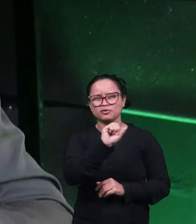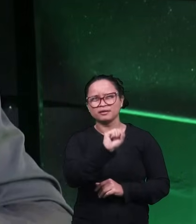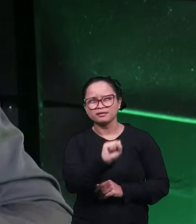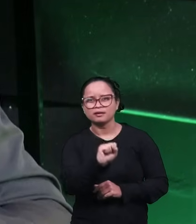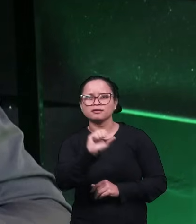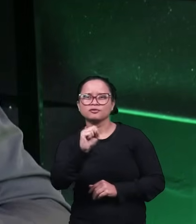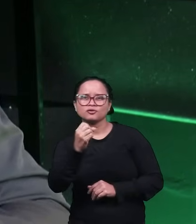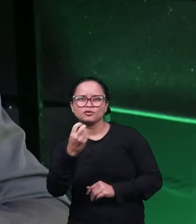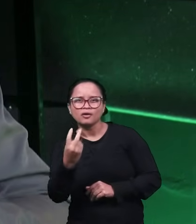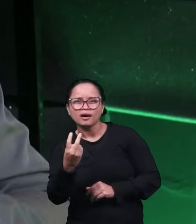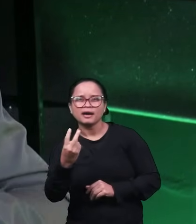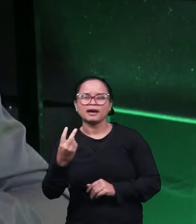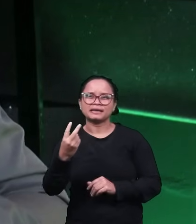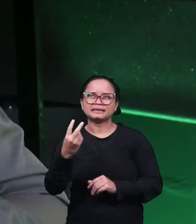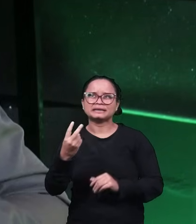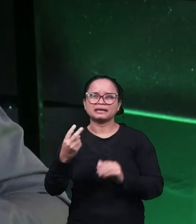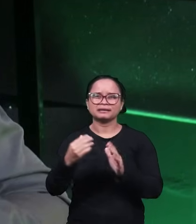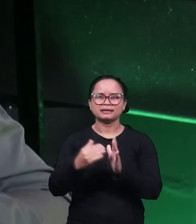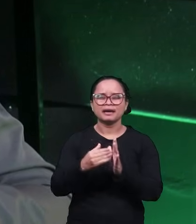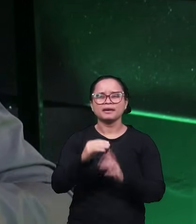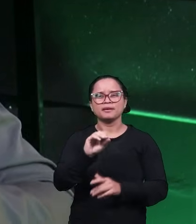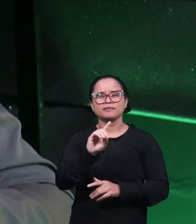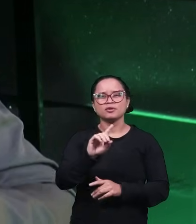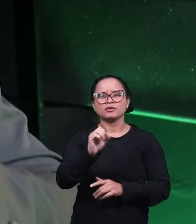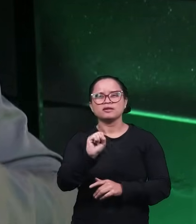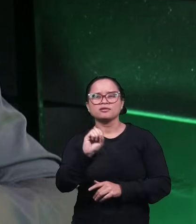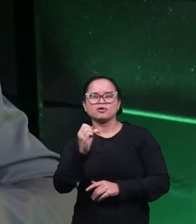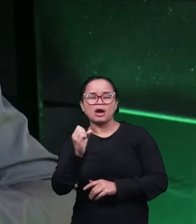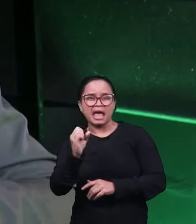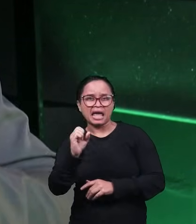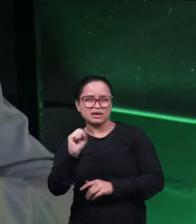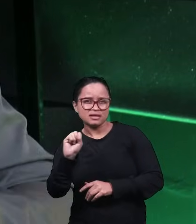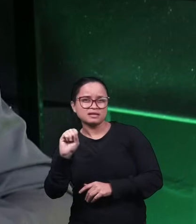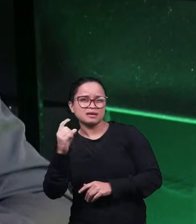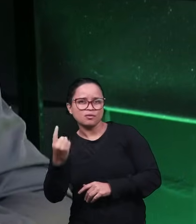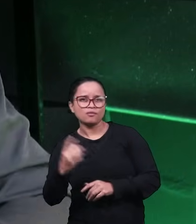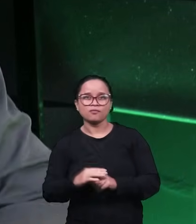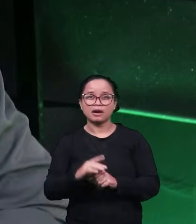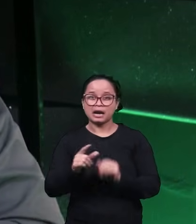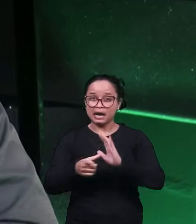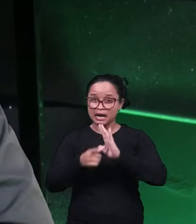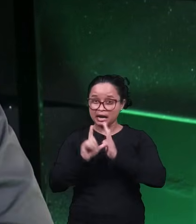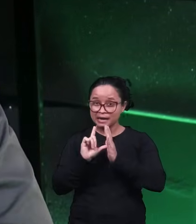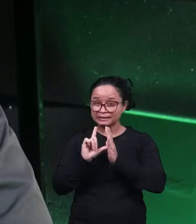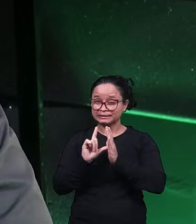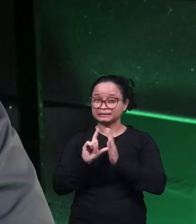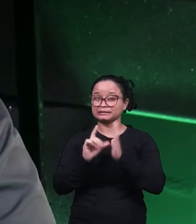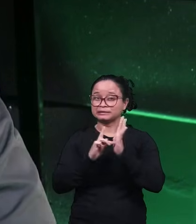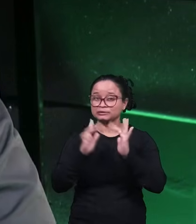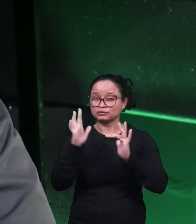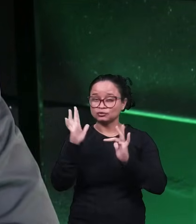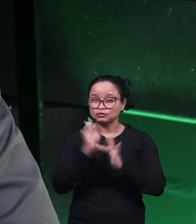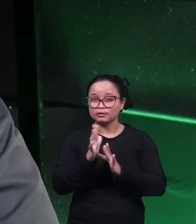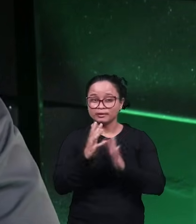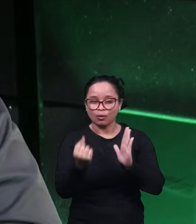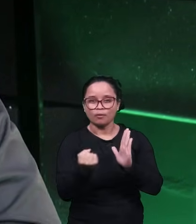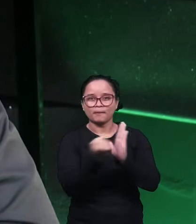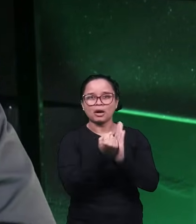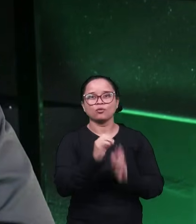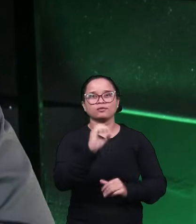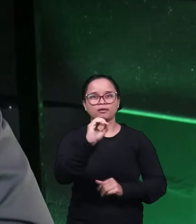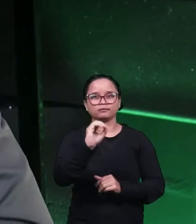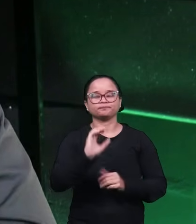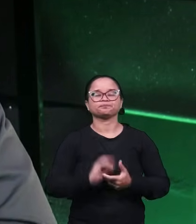1882 a 1881, antes do Senhor Jesus, antes de Cristo, a data, o marco zero, nascimento de Cristo. E para nós